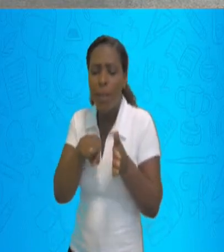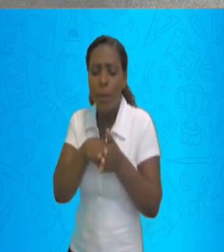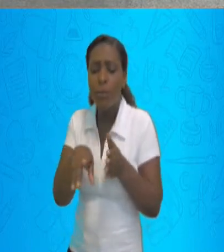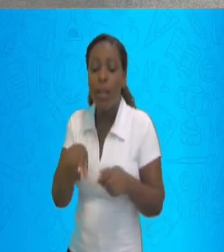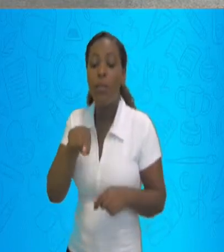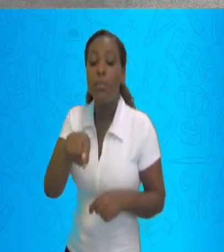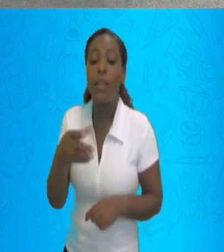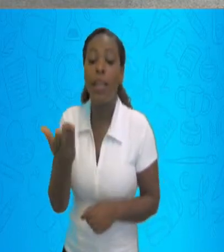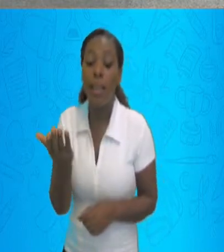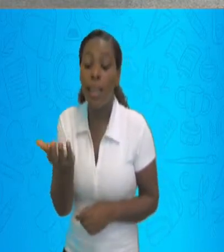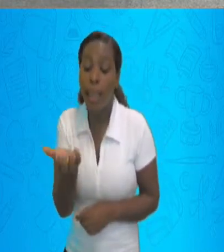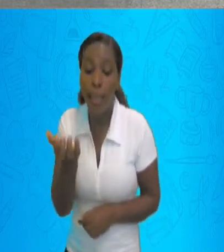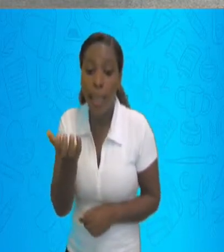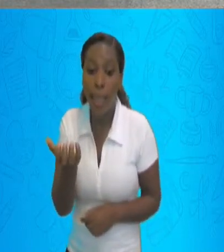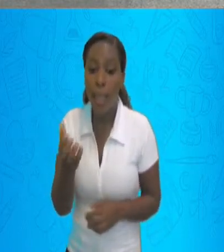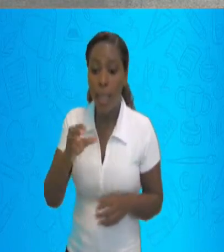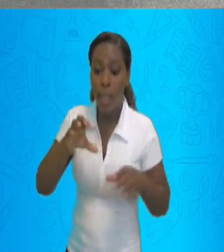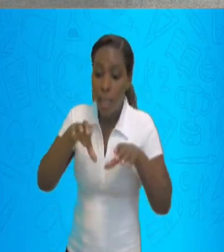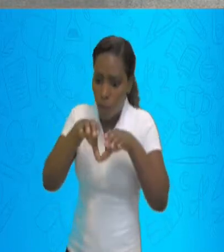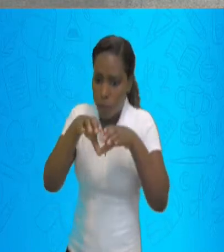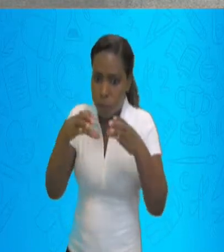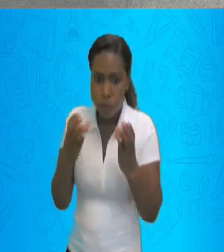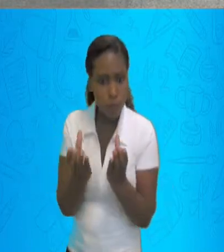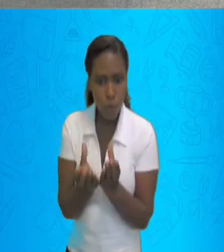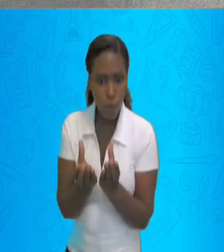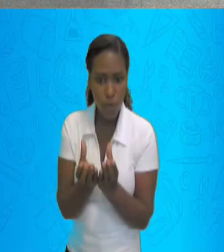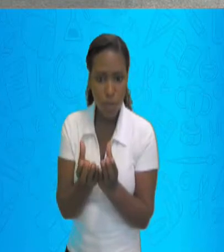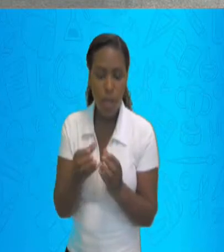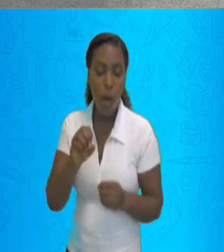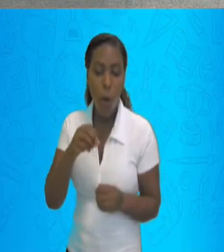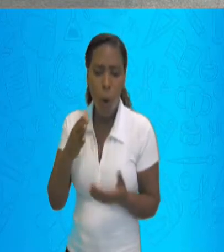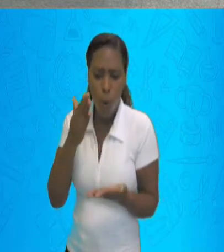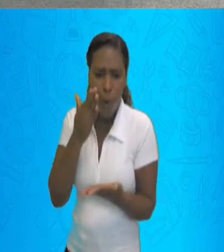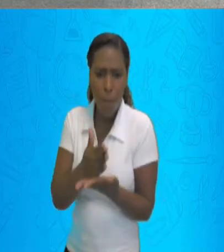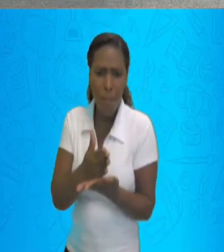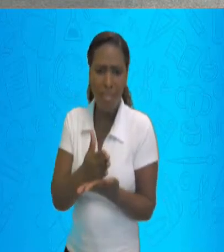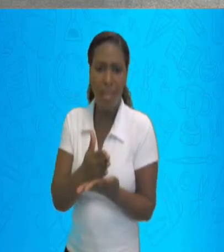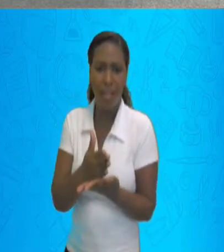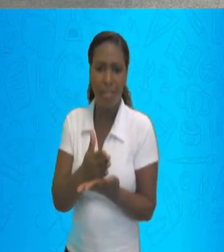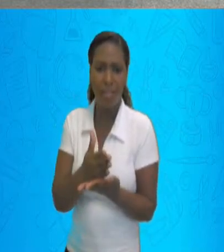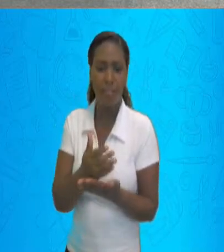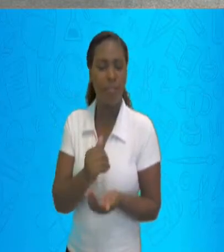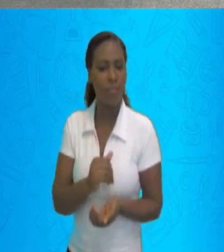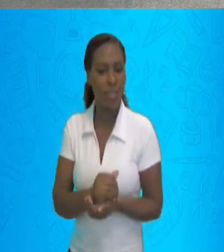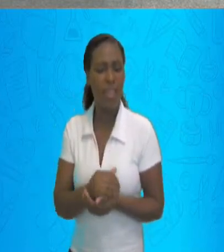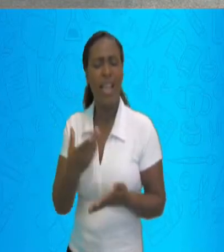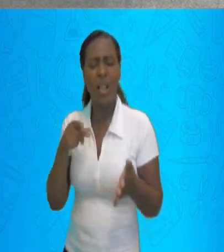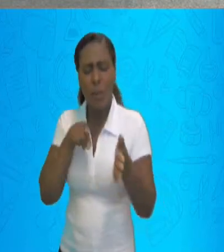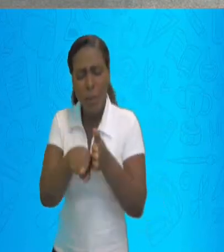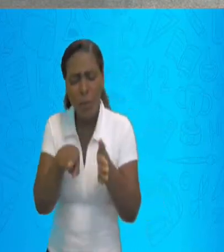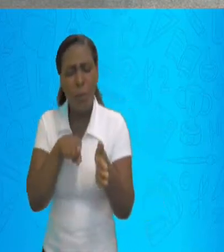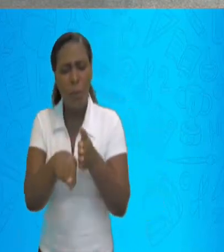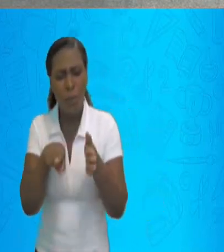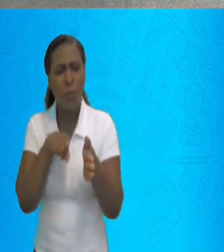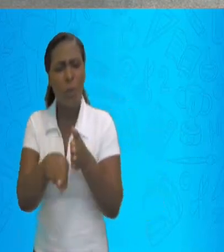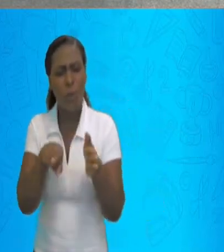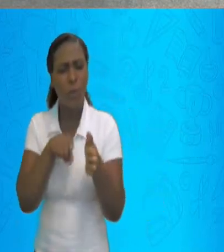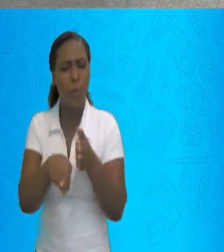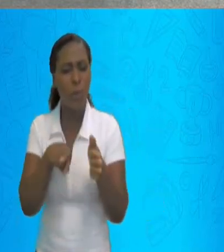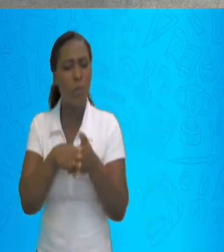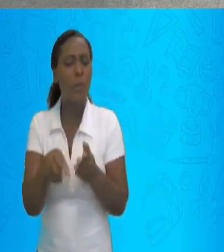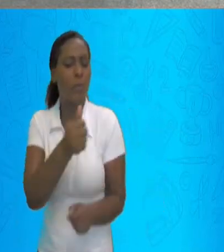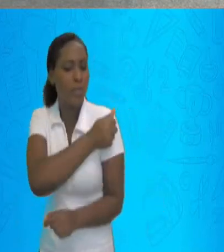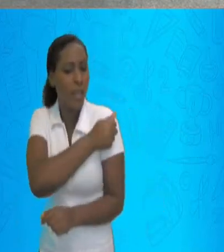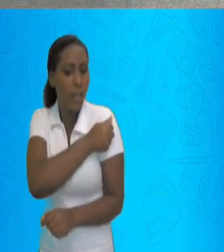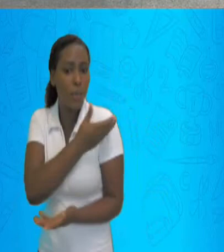fila, e assim ela foi entregando a maçã, e fazendo a mesma pergunta: eu quero ela inteira, não, eu quero ela metade, eu não vou comer ela toda. Então,